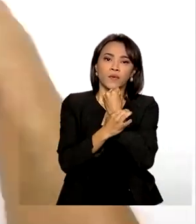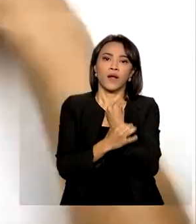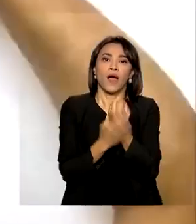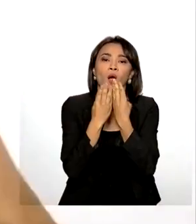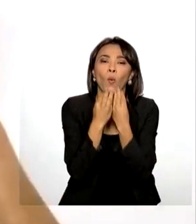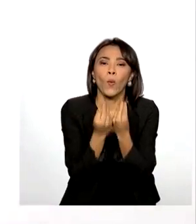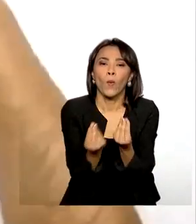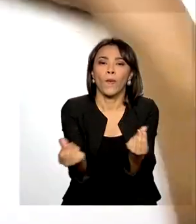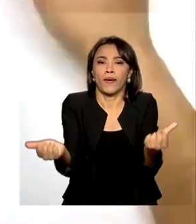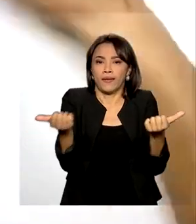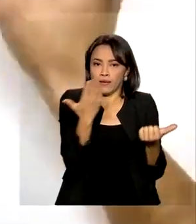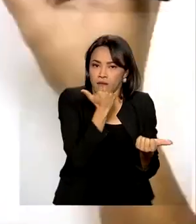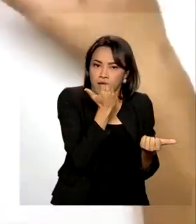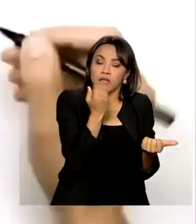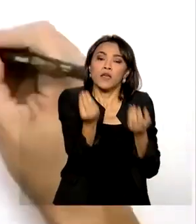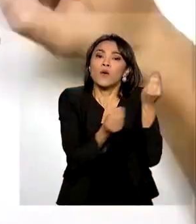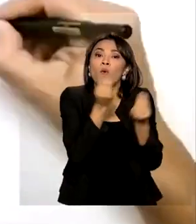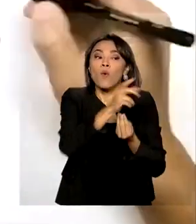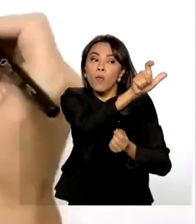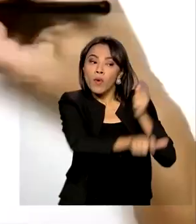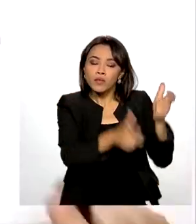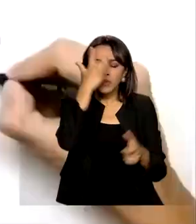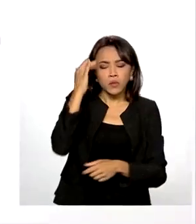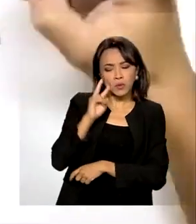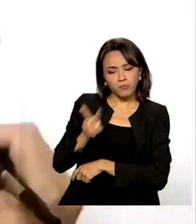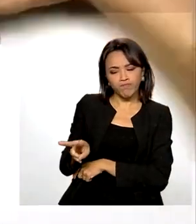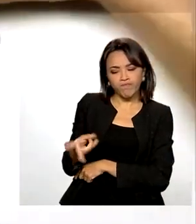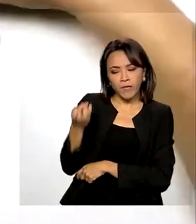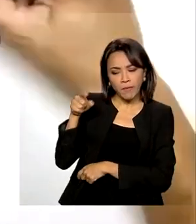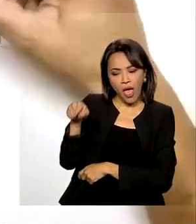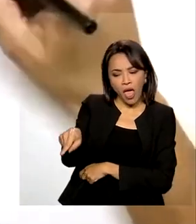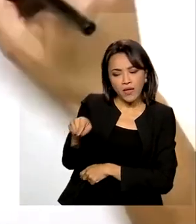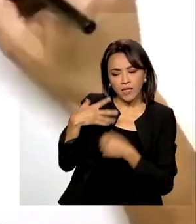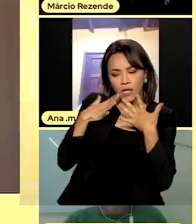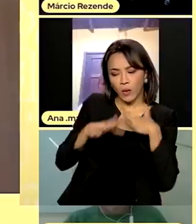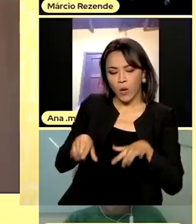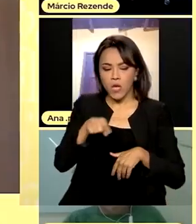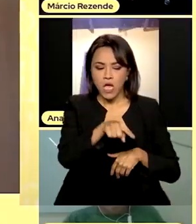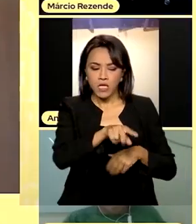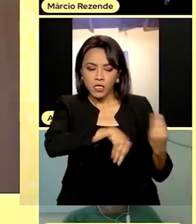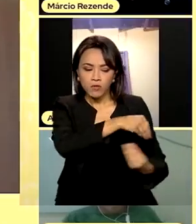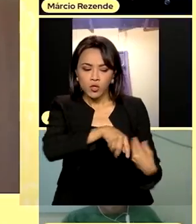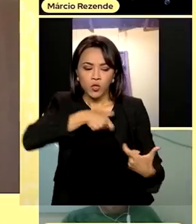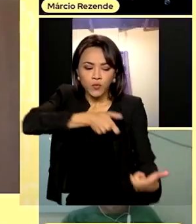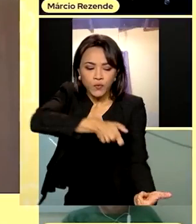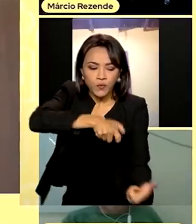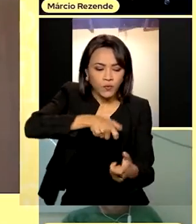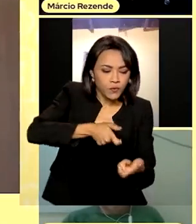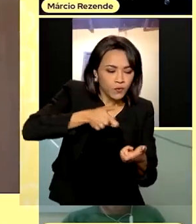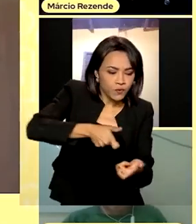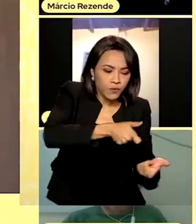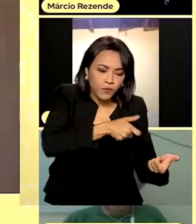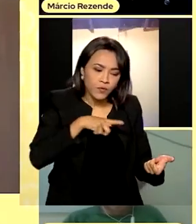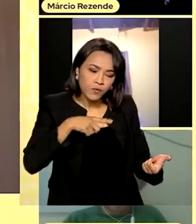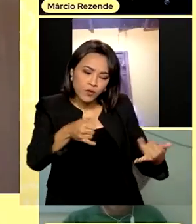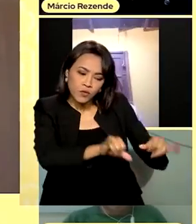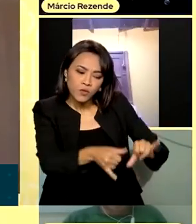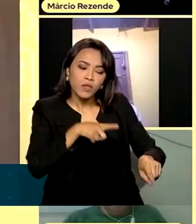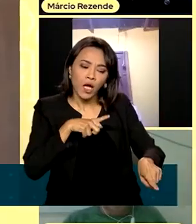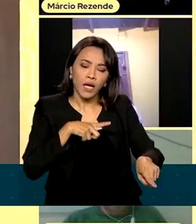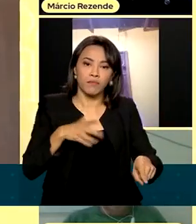qualidade e como os consumidores podem identificar os orgânicos nos mercados. Todo o diferencial das